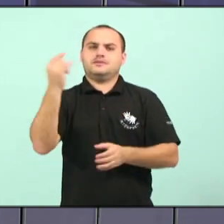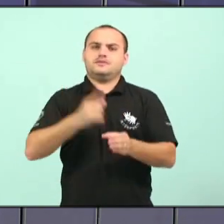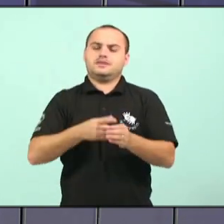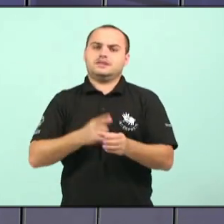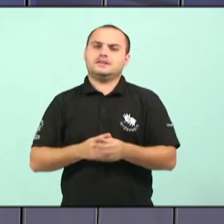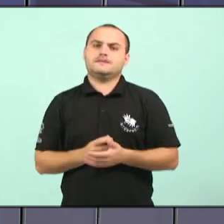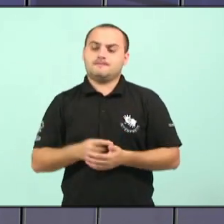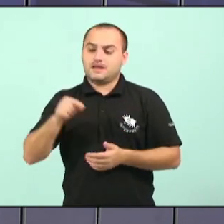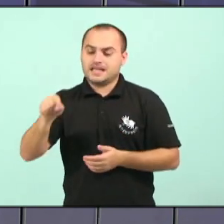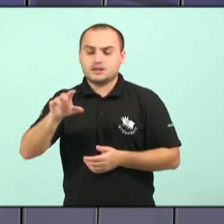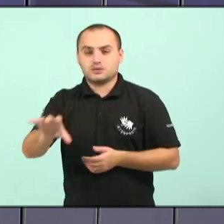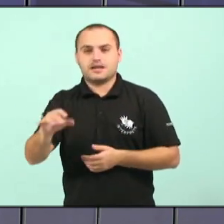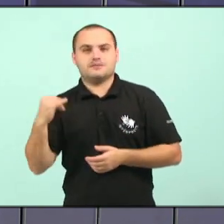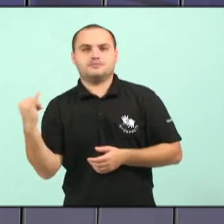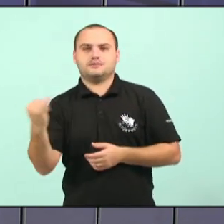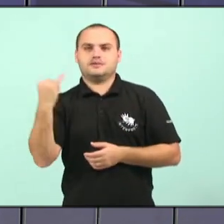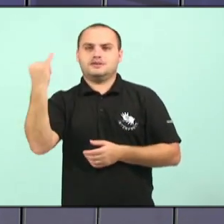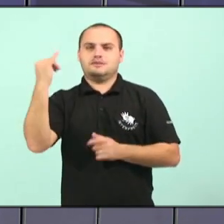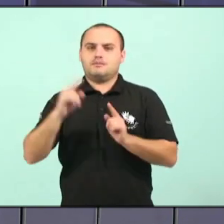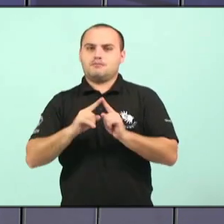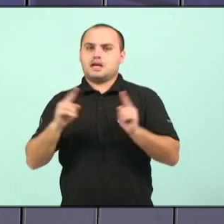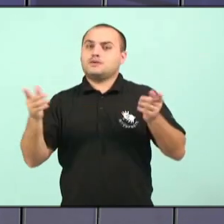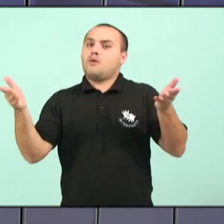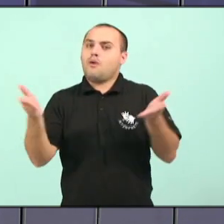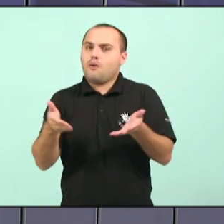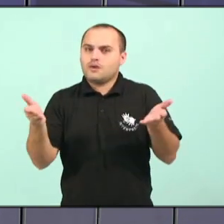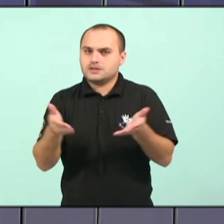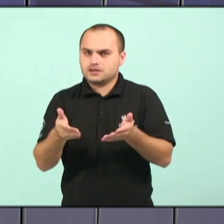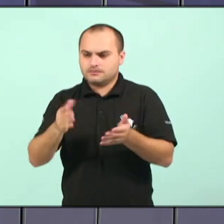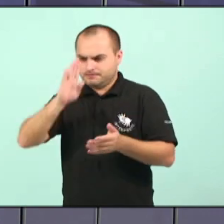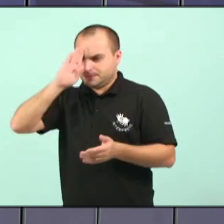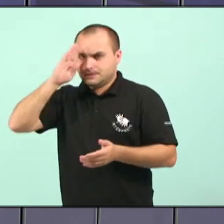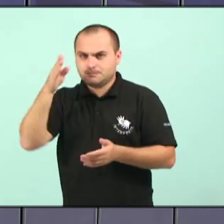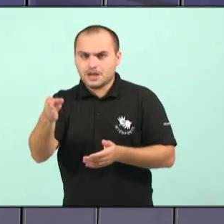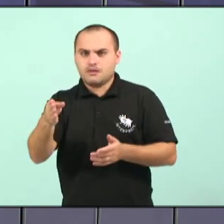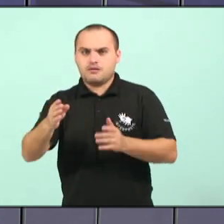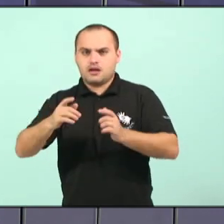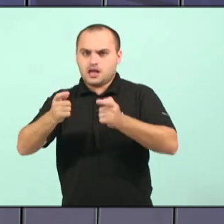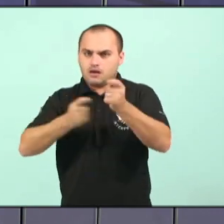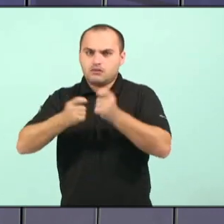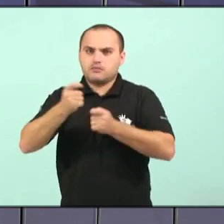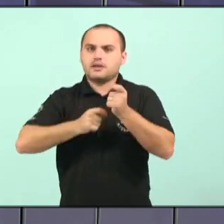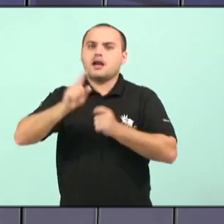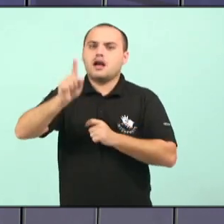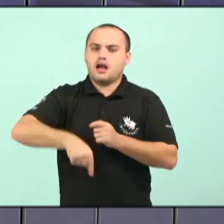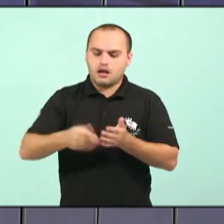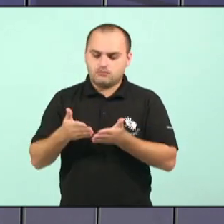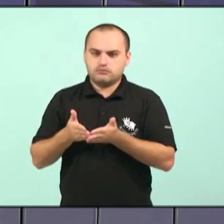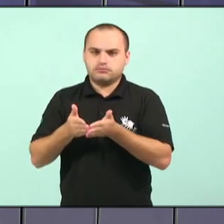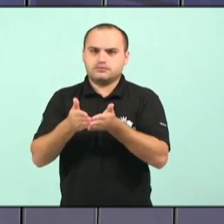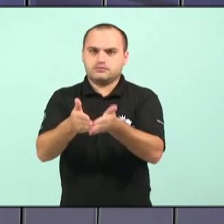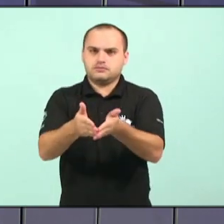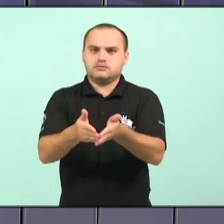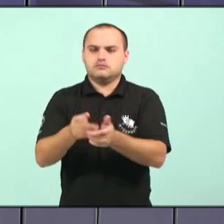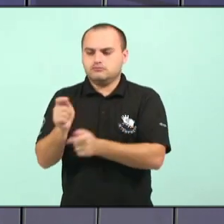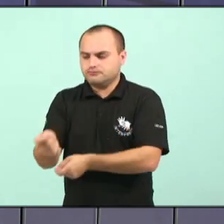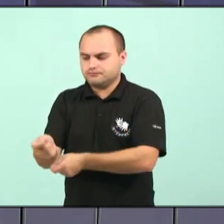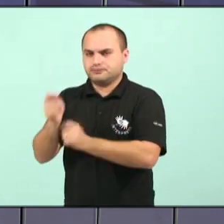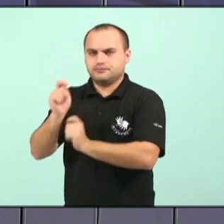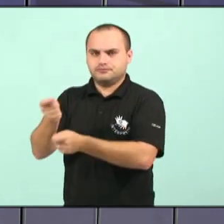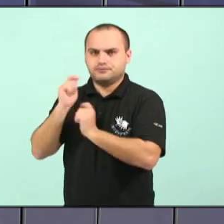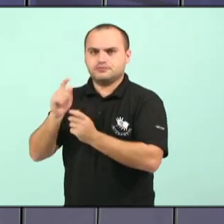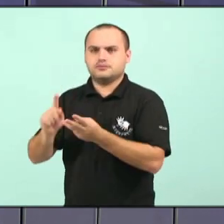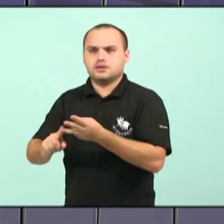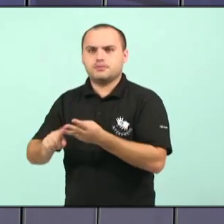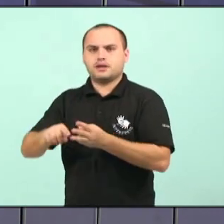fundamental importância, mas hoje ainda a principal economia da nossa cidade é a atividade portuária, é a atividade pesqueira, é a